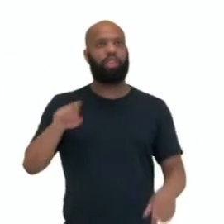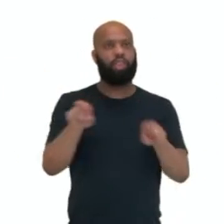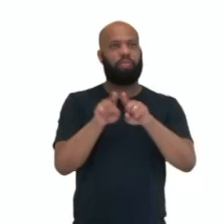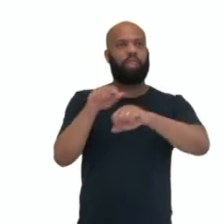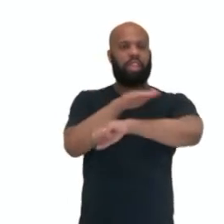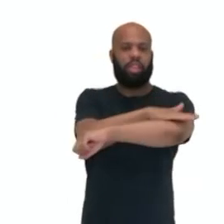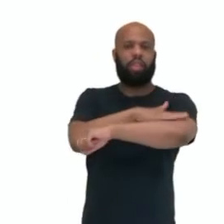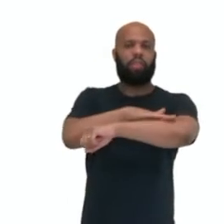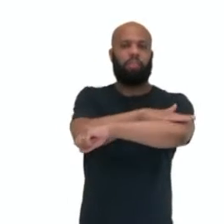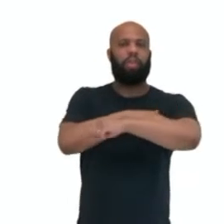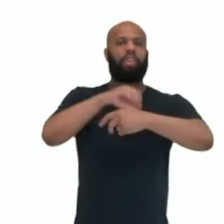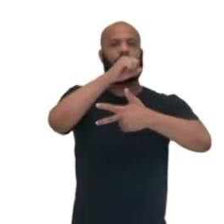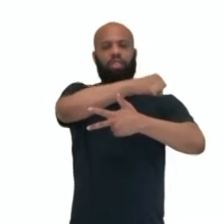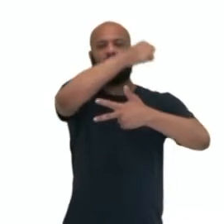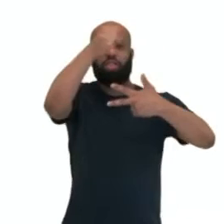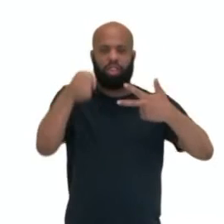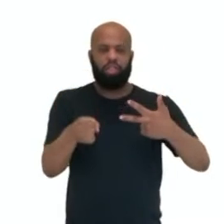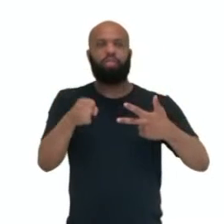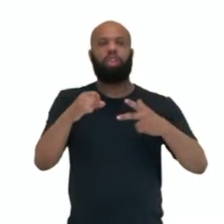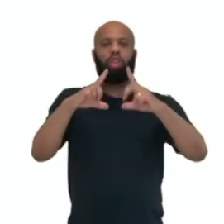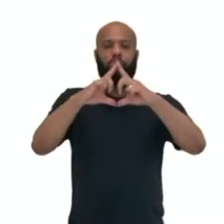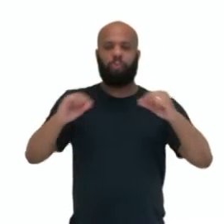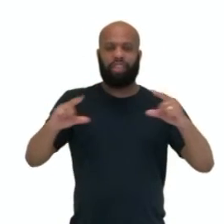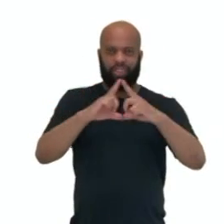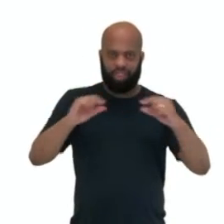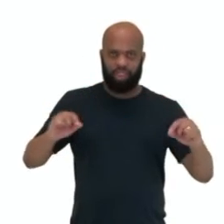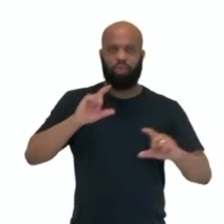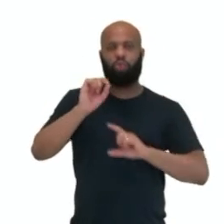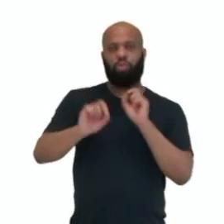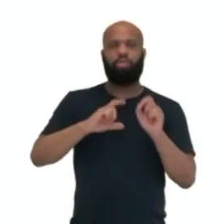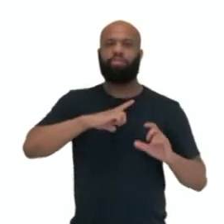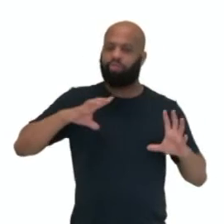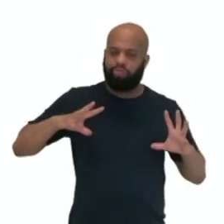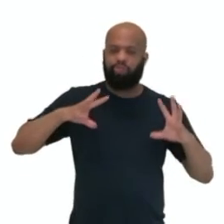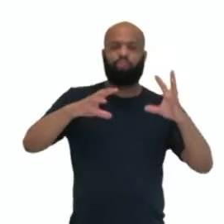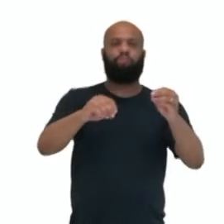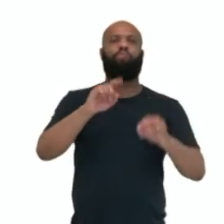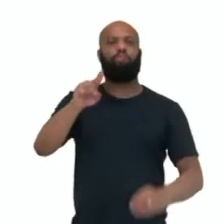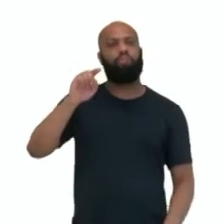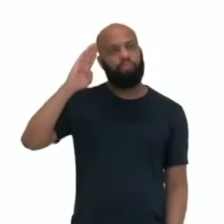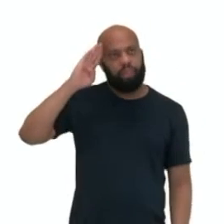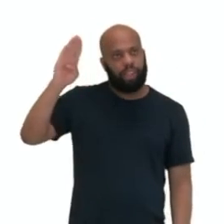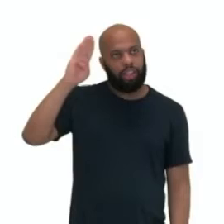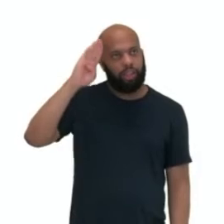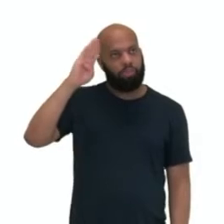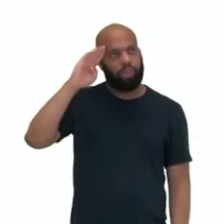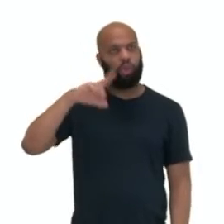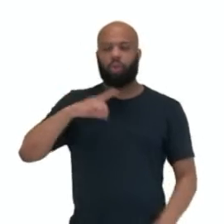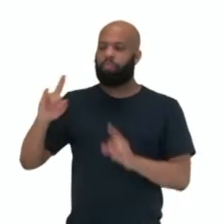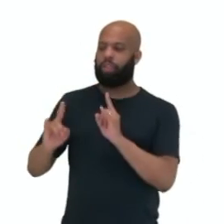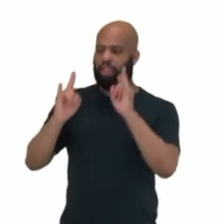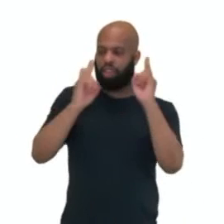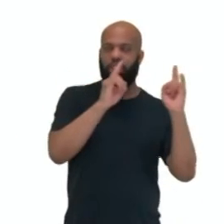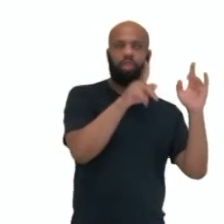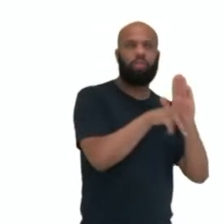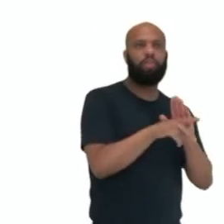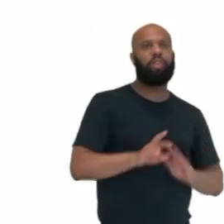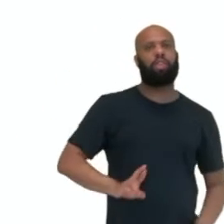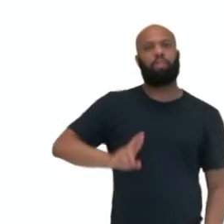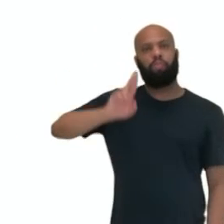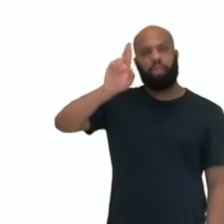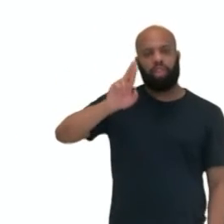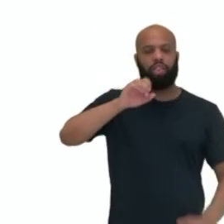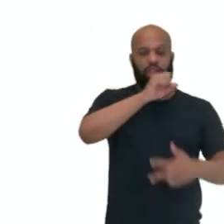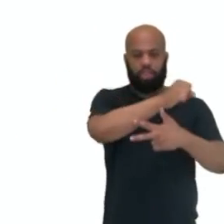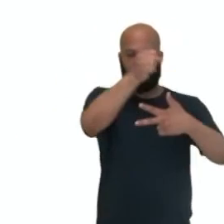a Praça dos Três Poderes, onde se concentram as principais edificações dos 3 poderes